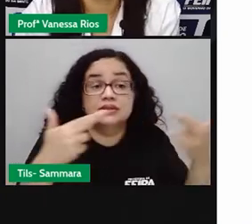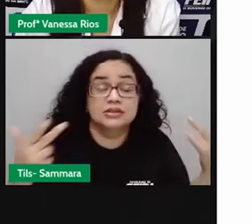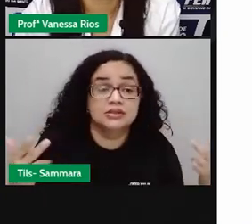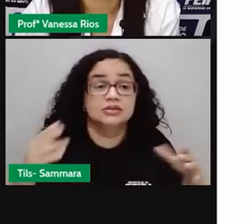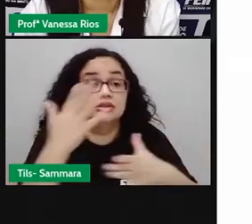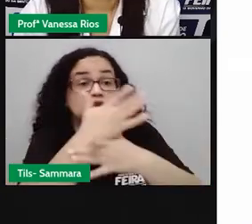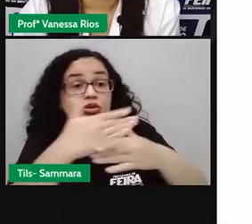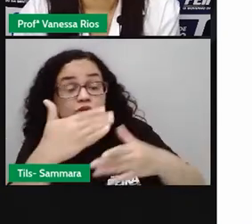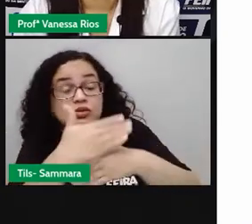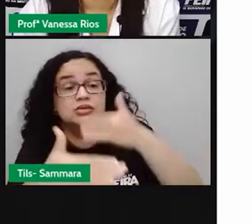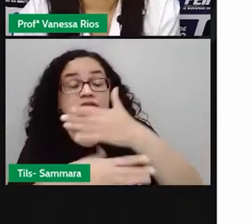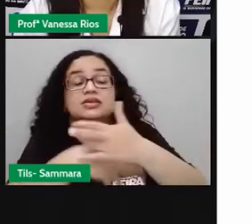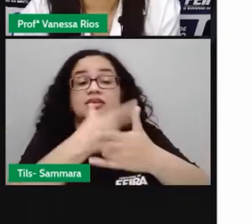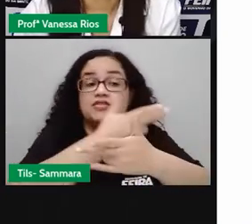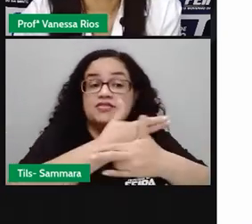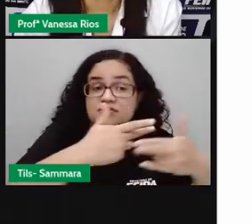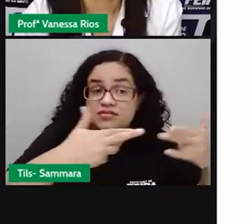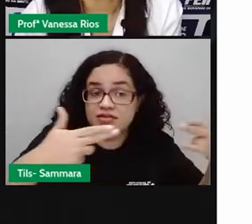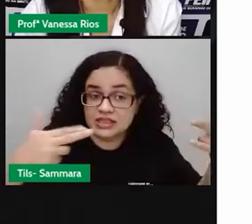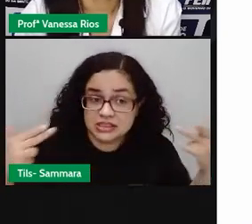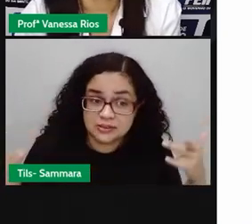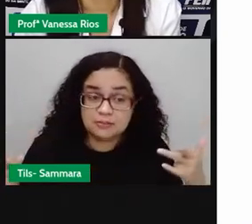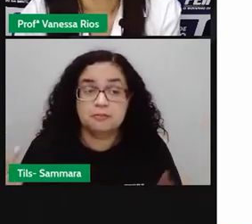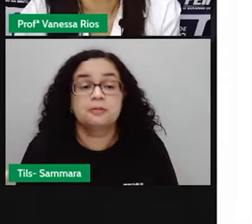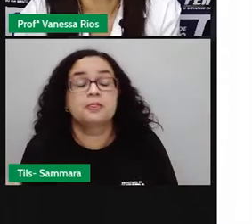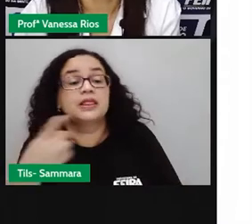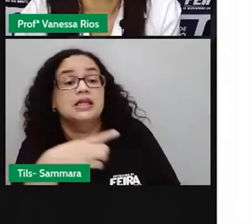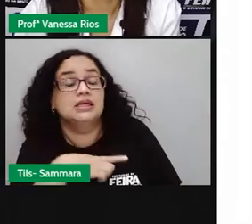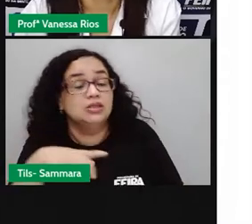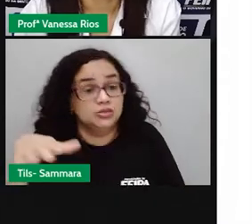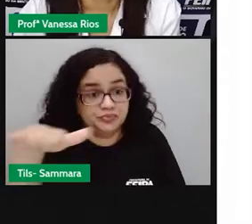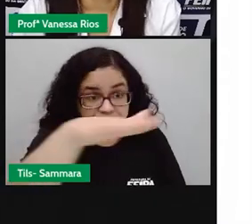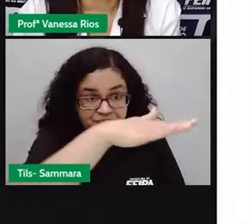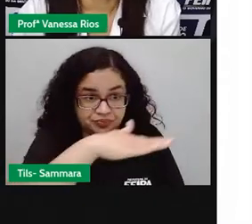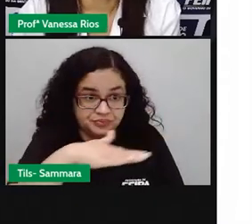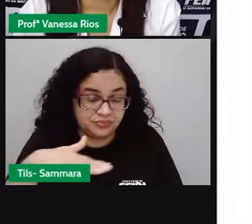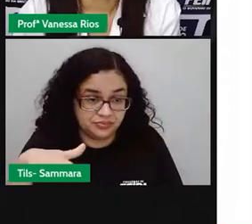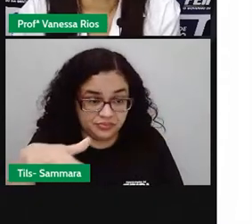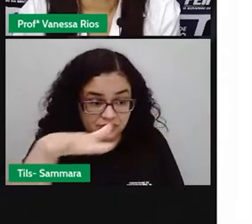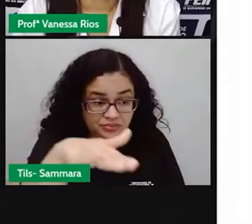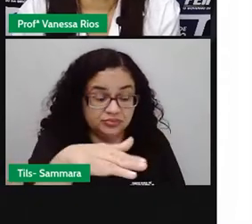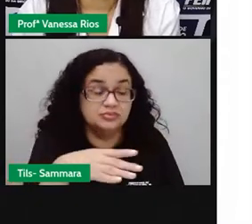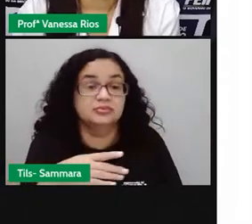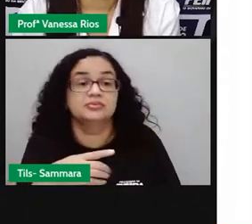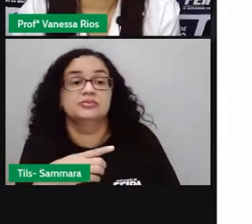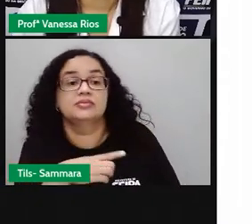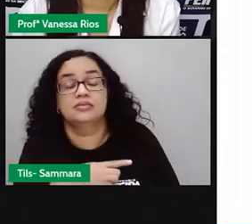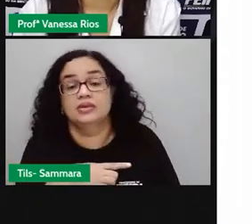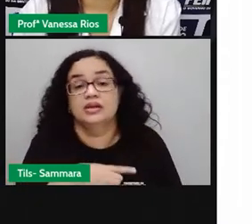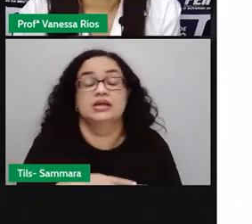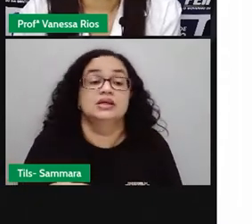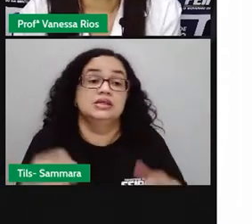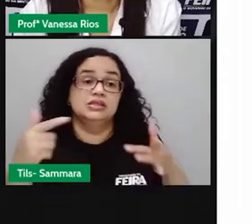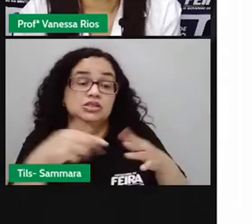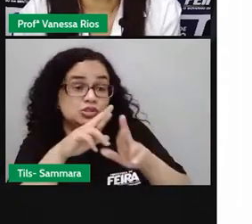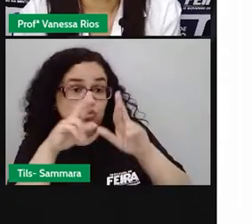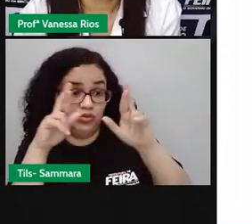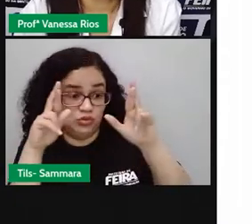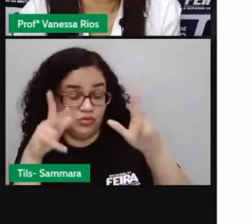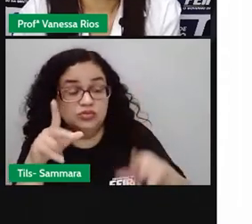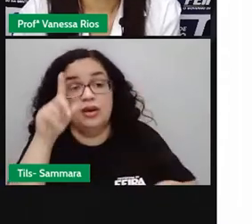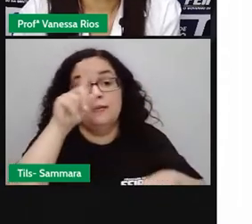construções, enfim, em várias coisas que estão aí ao nosso redor. E aí esses tipos diferentes